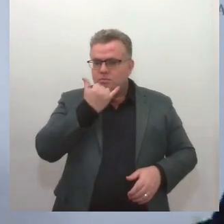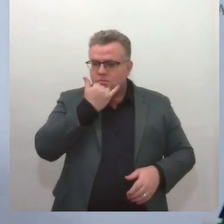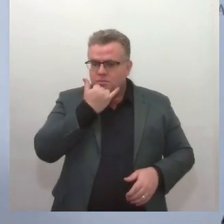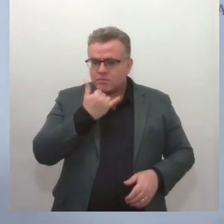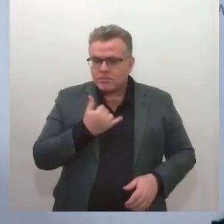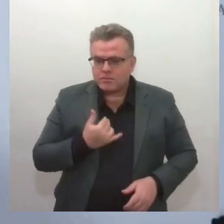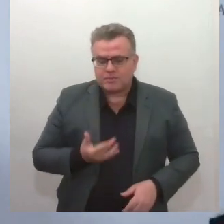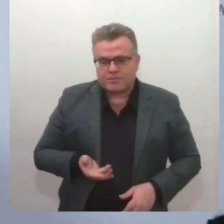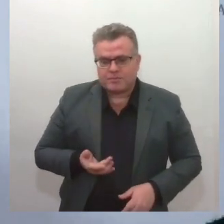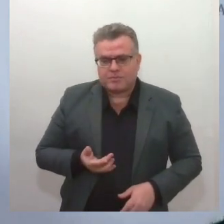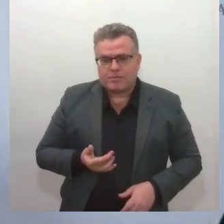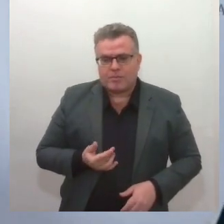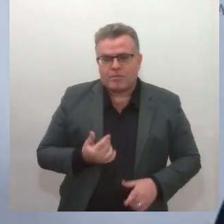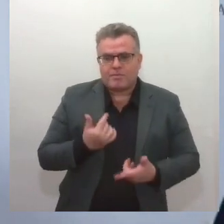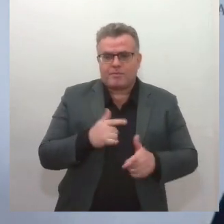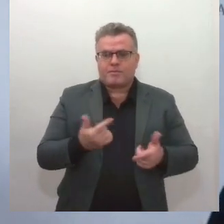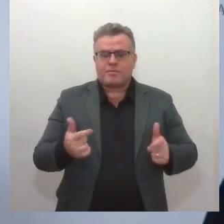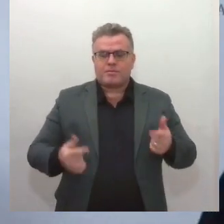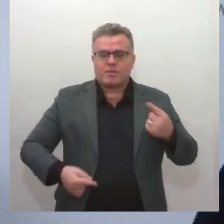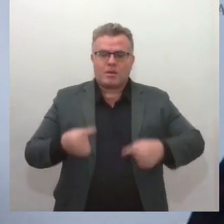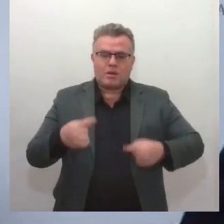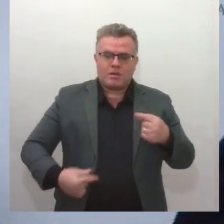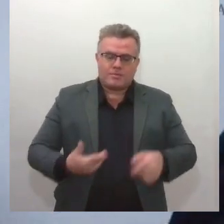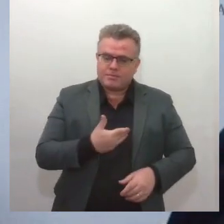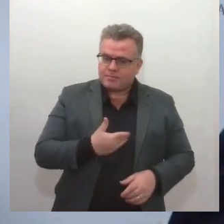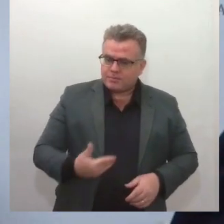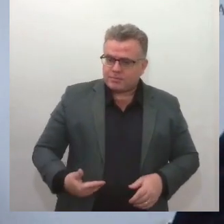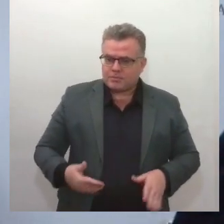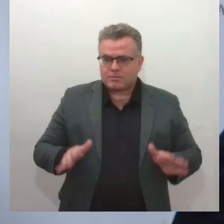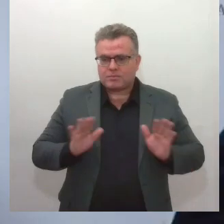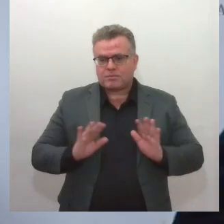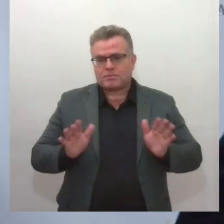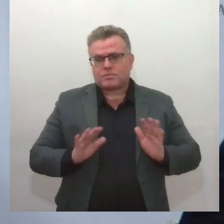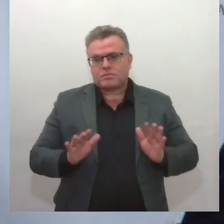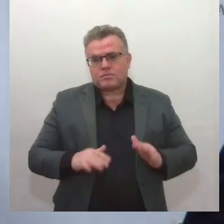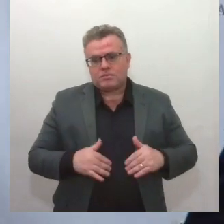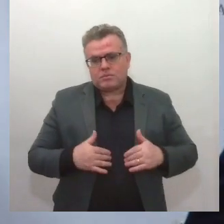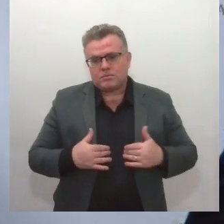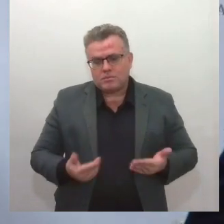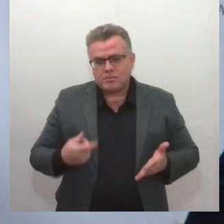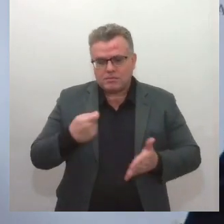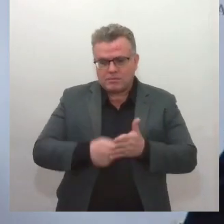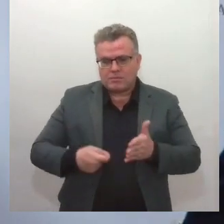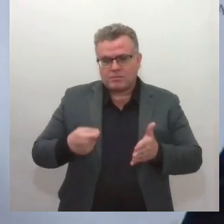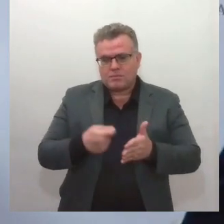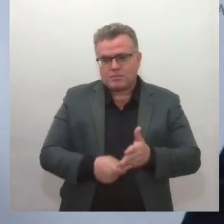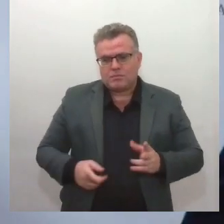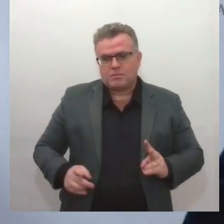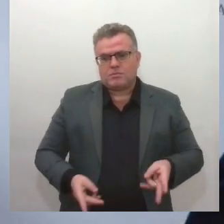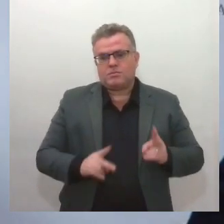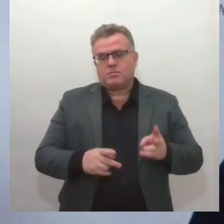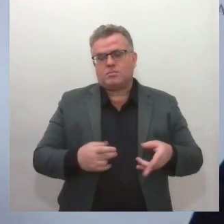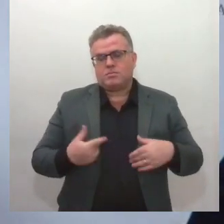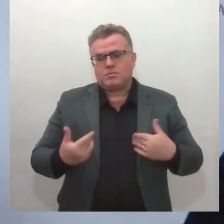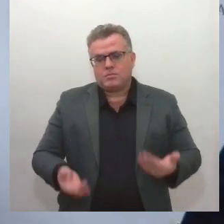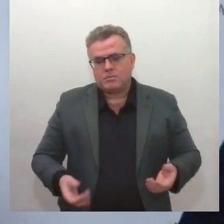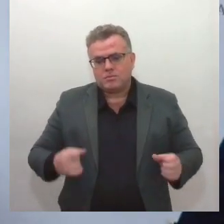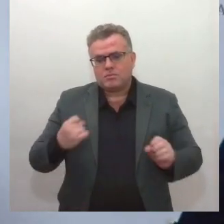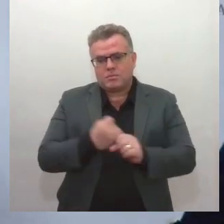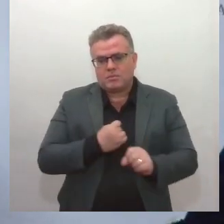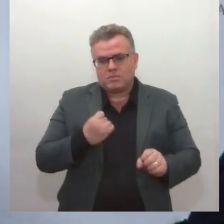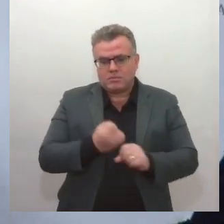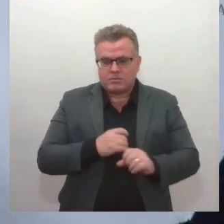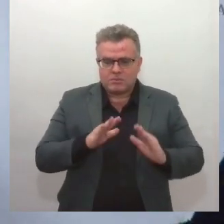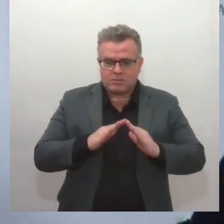política pública do Estado ainda. E uma reivindicação é a construção de uma escola indígena, né,